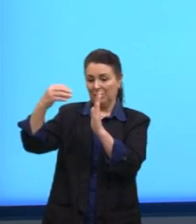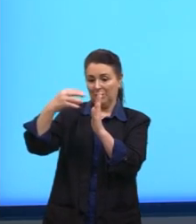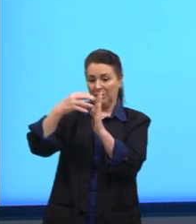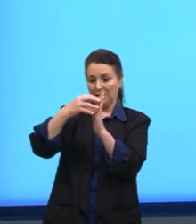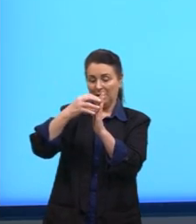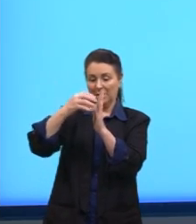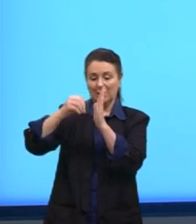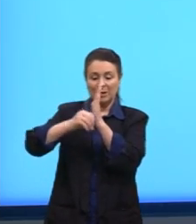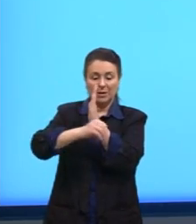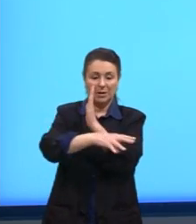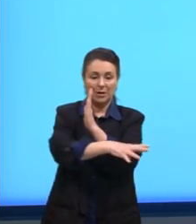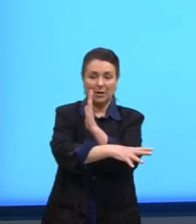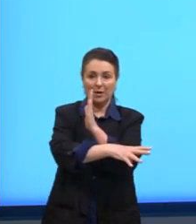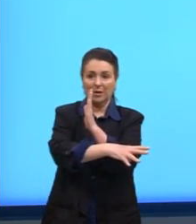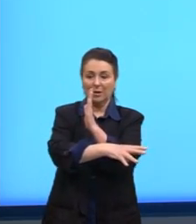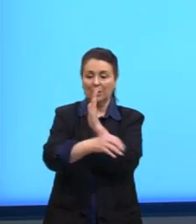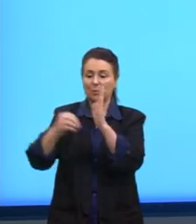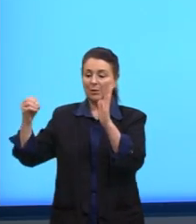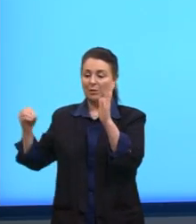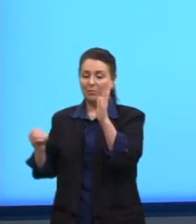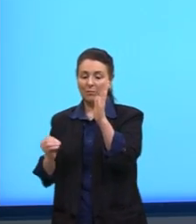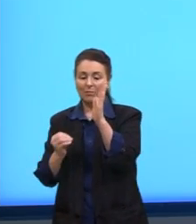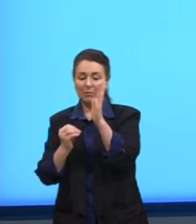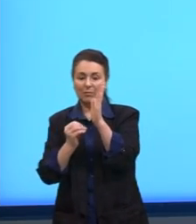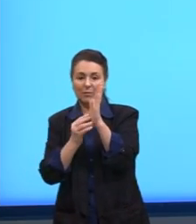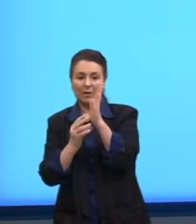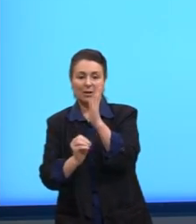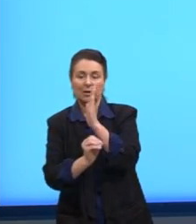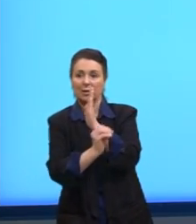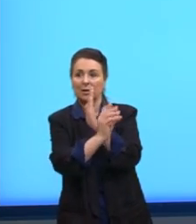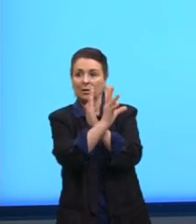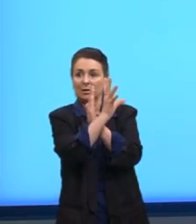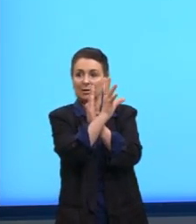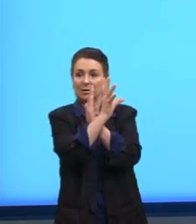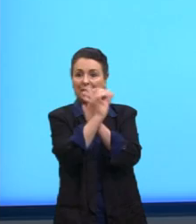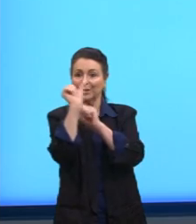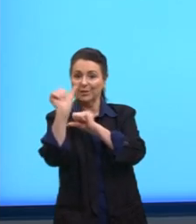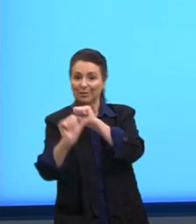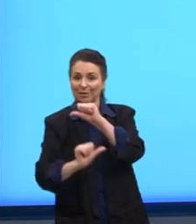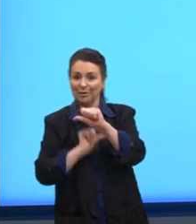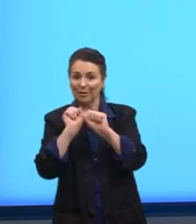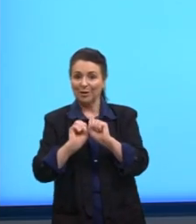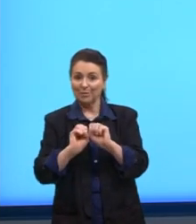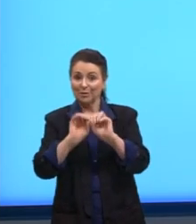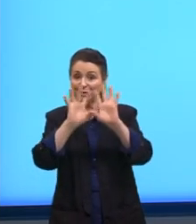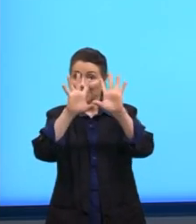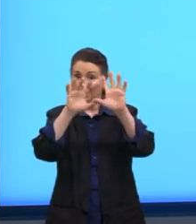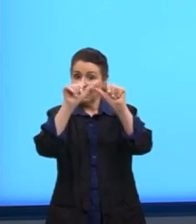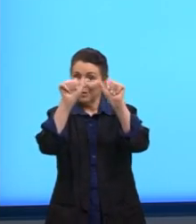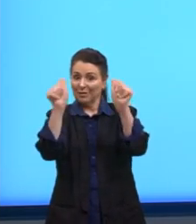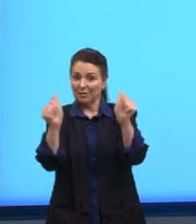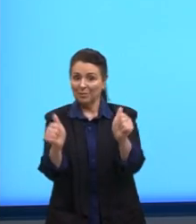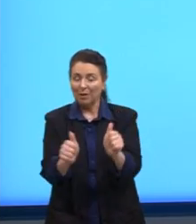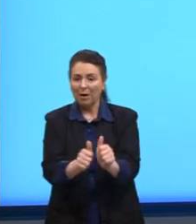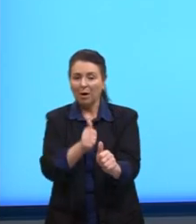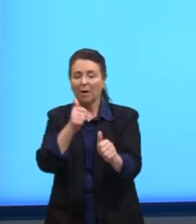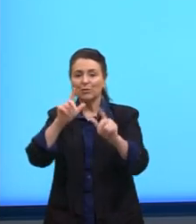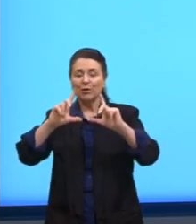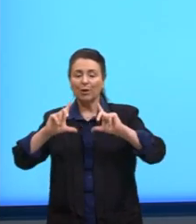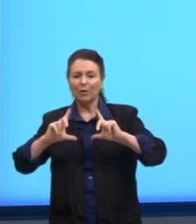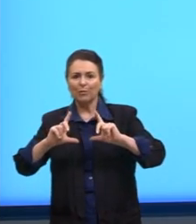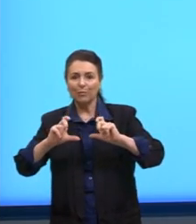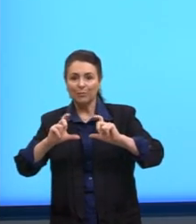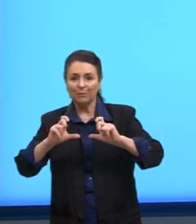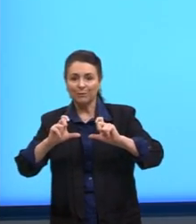inversa por isso que quando a gente faz uma Projeção de uma imagem o projetor a câmera fotográfica